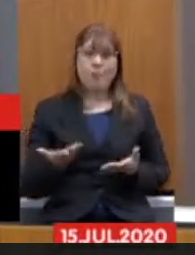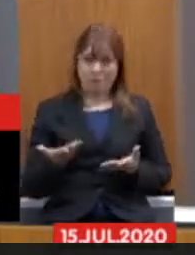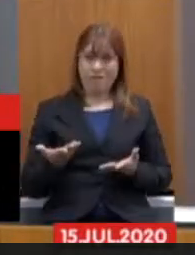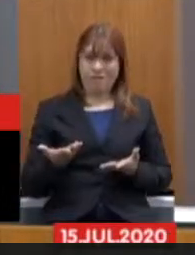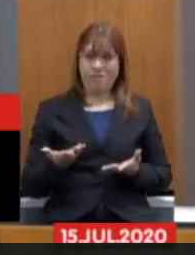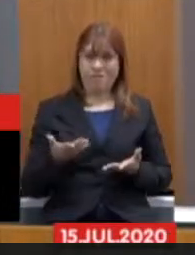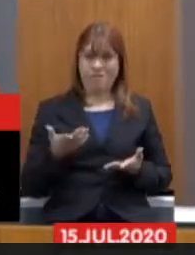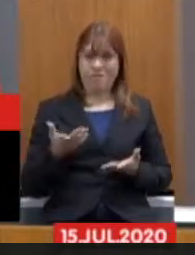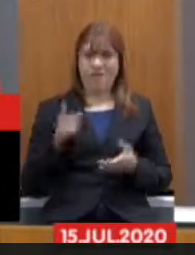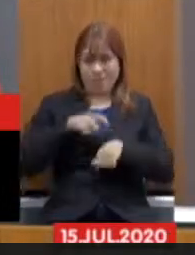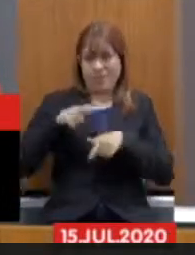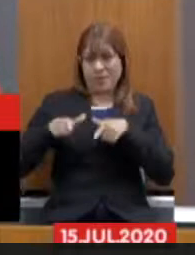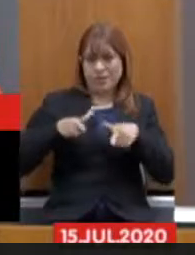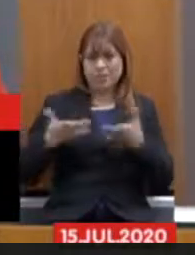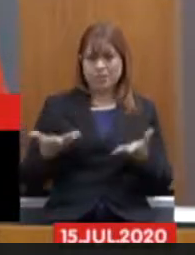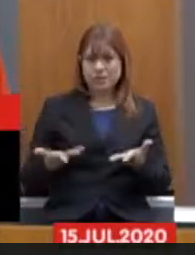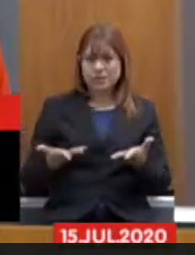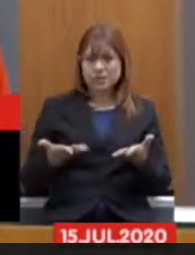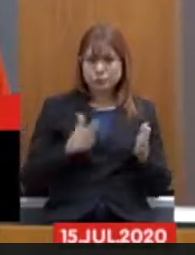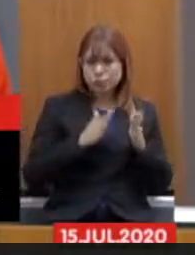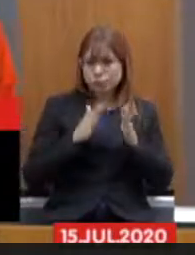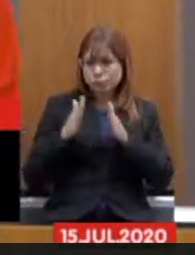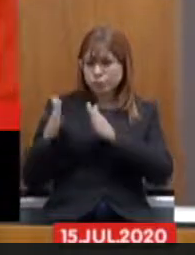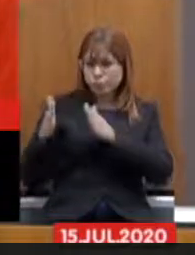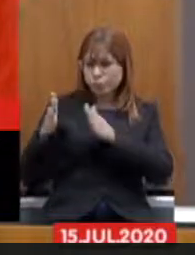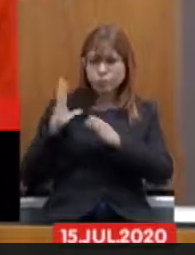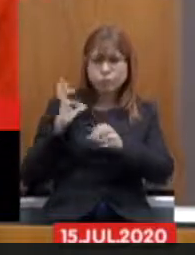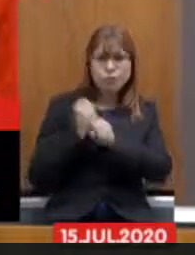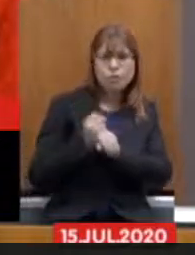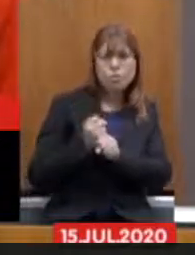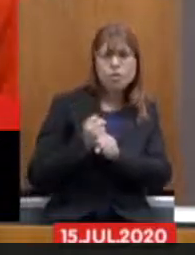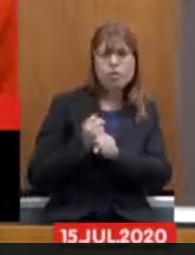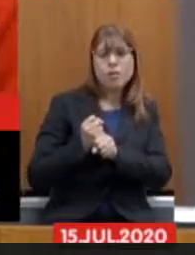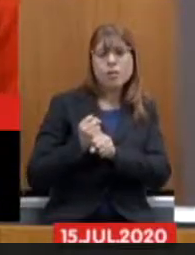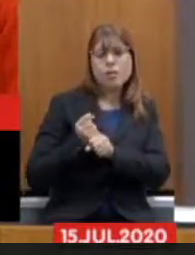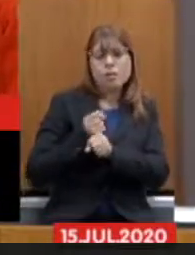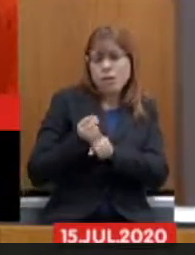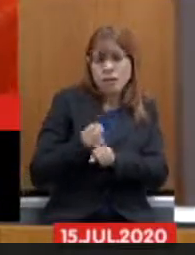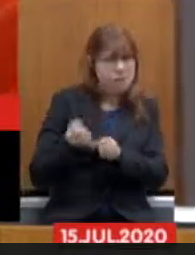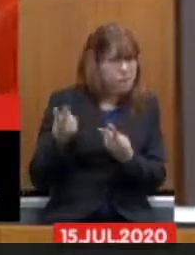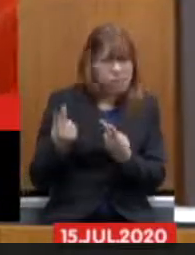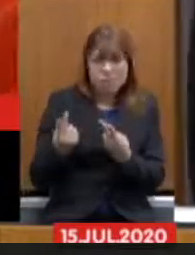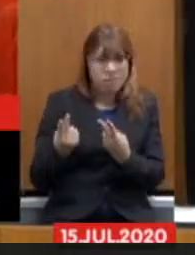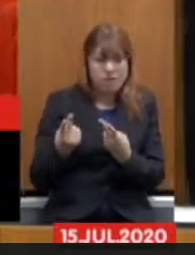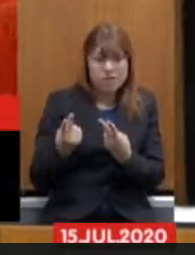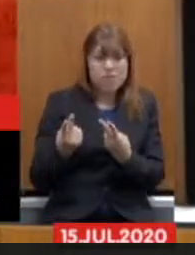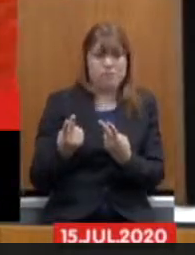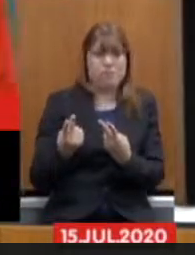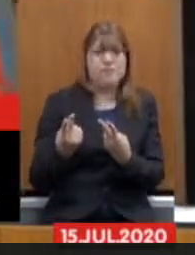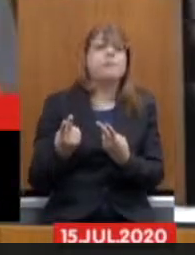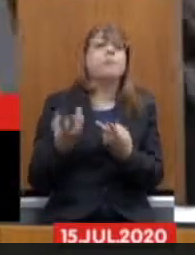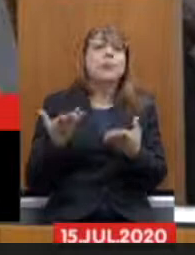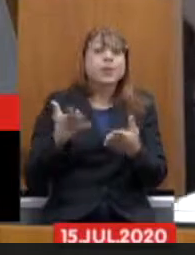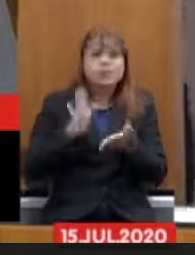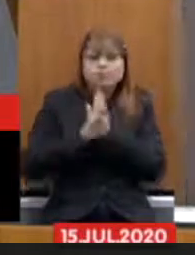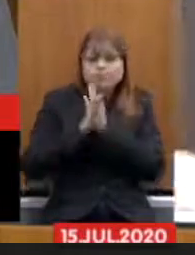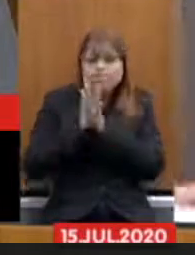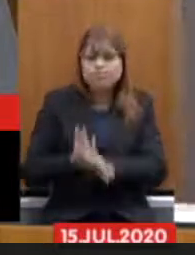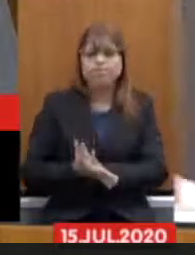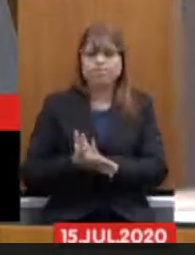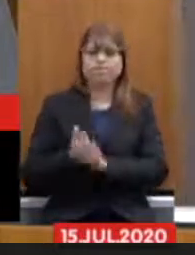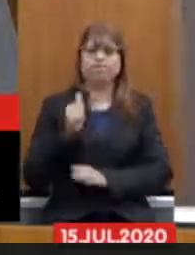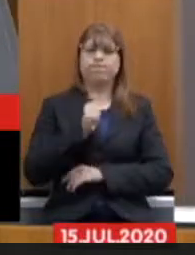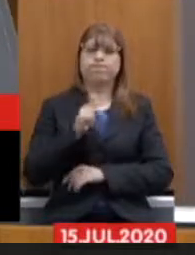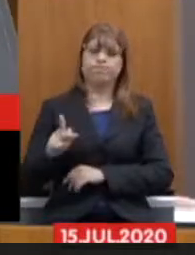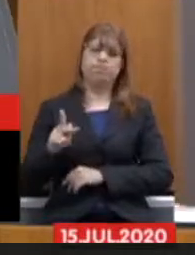o critério de tempo é o mesmo para todos na reforma da previdência do exame então está destruindo